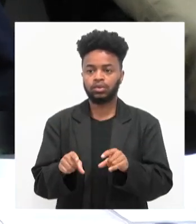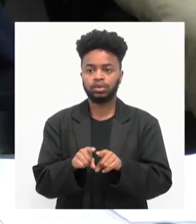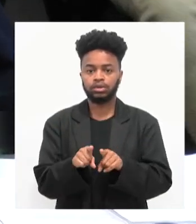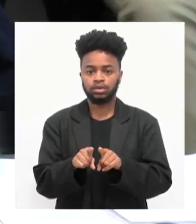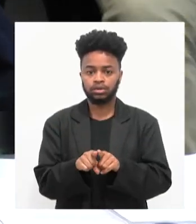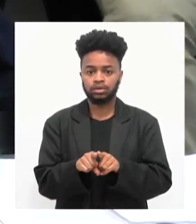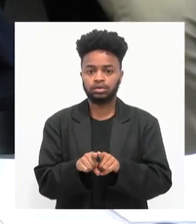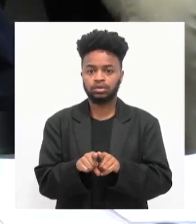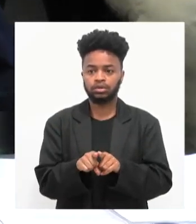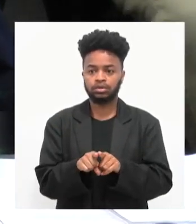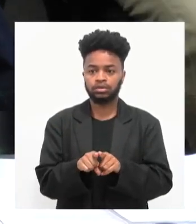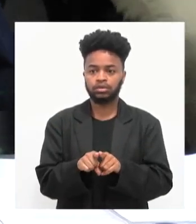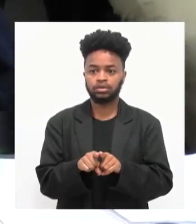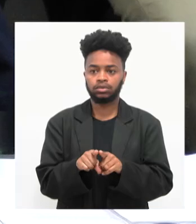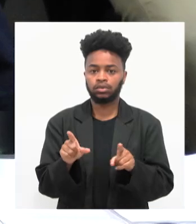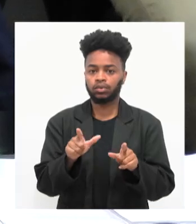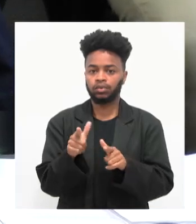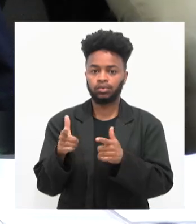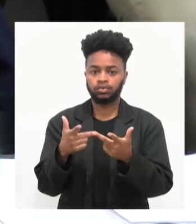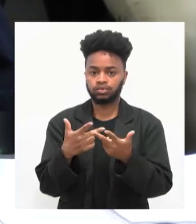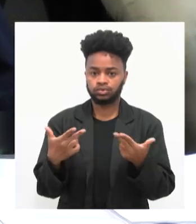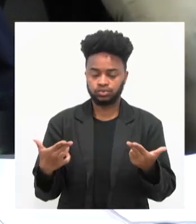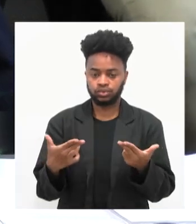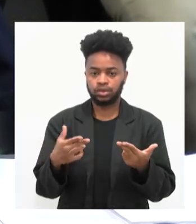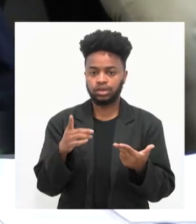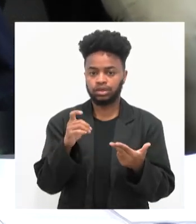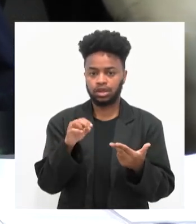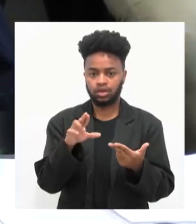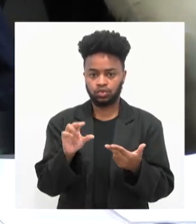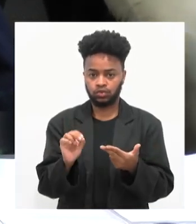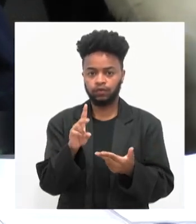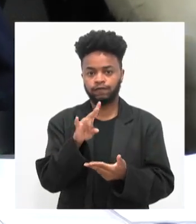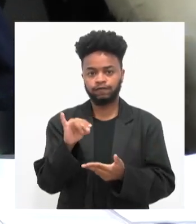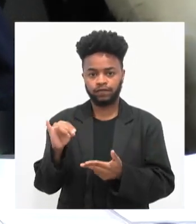os dias que o Detro vai fiscalizar. Então, a gente tem um